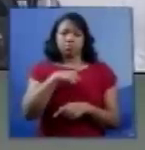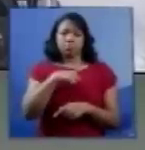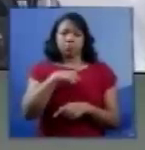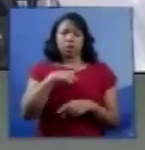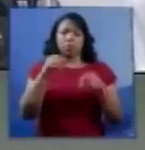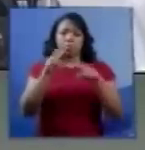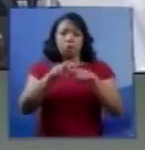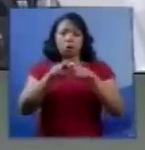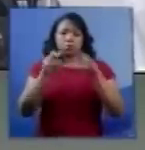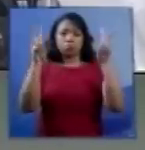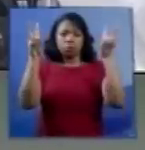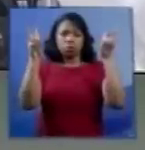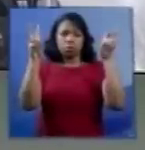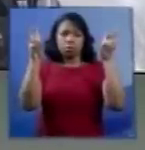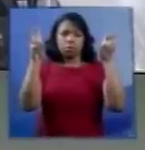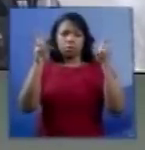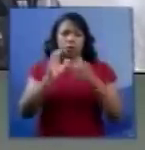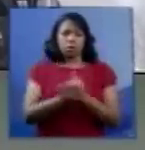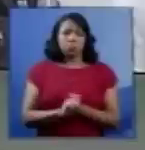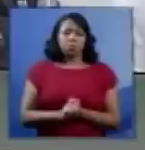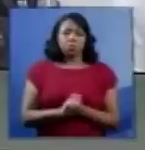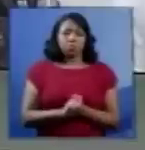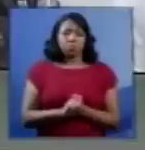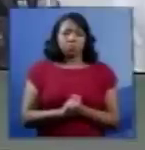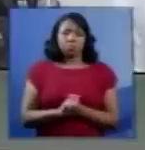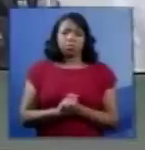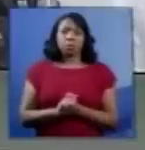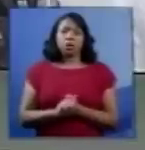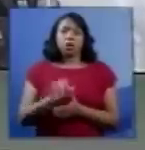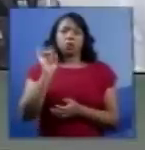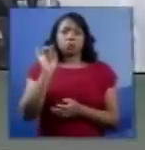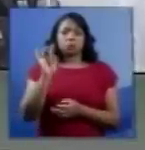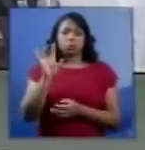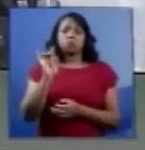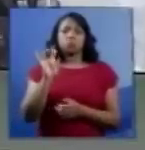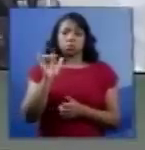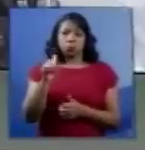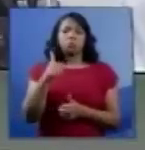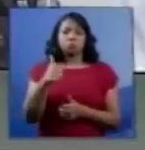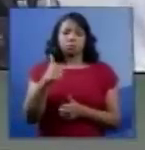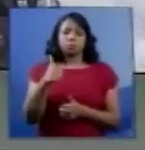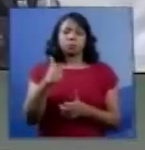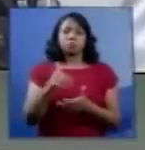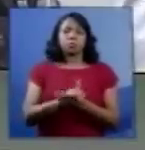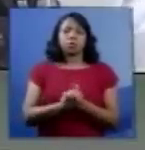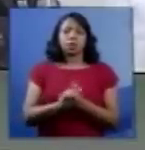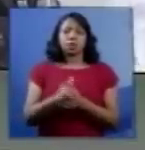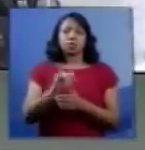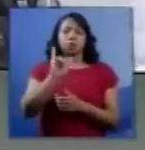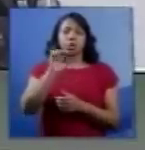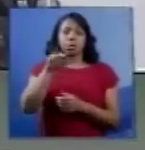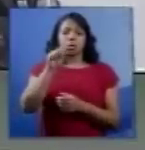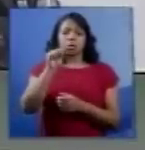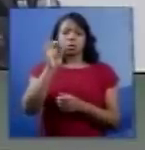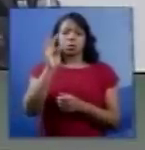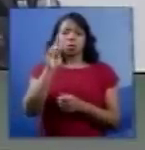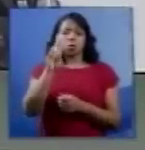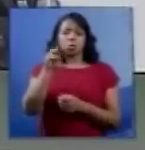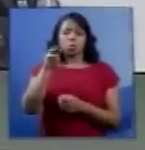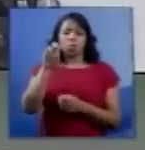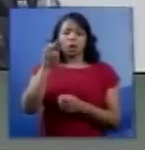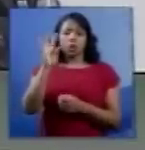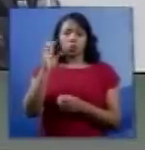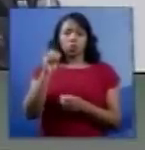tema aqui envolve de modo que somente eh este instrumento possibilitou a a